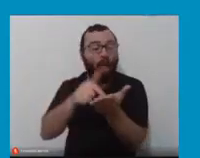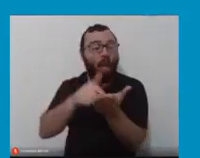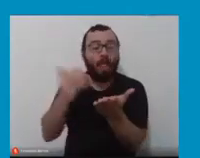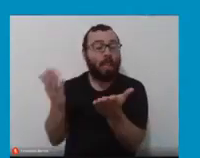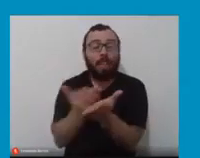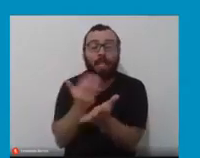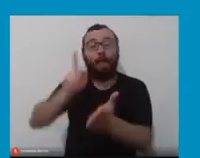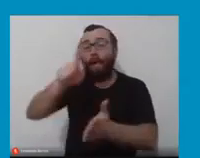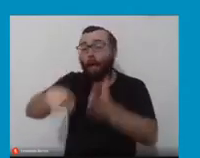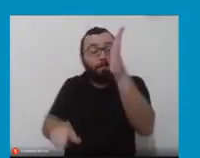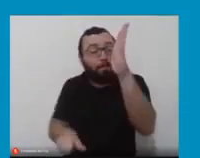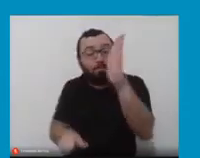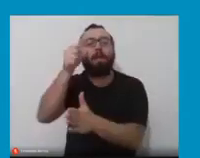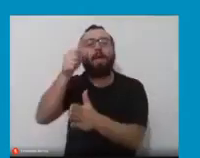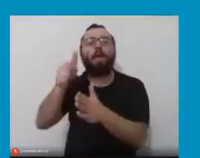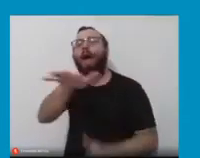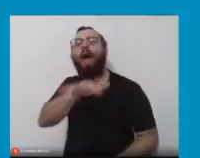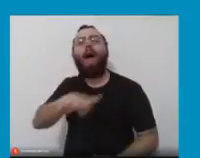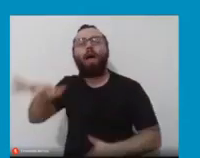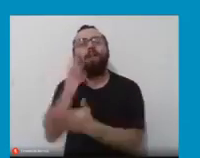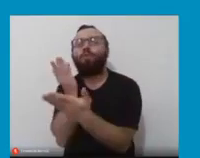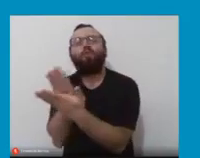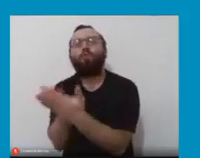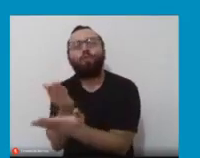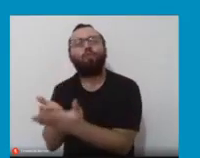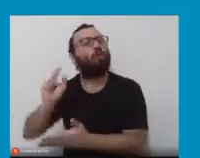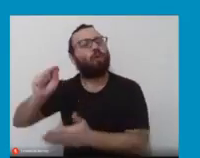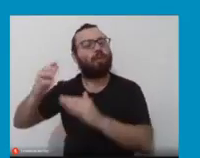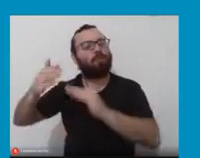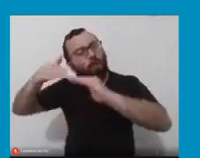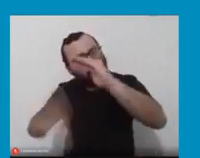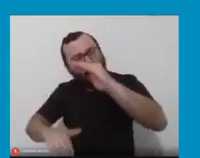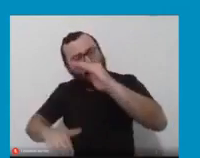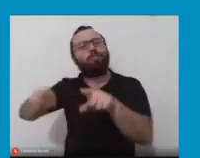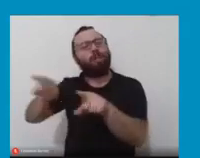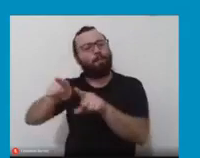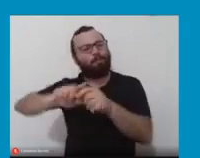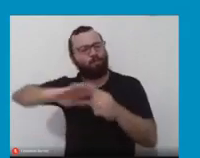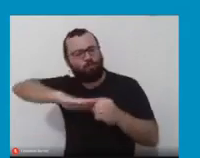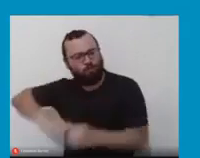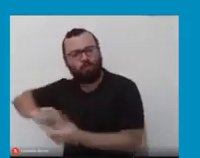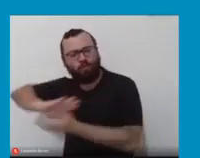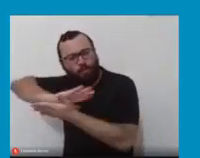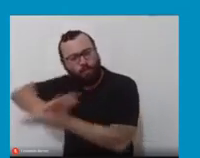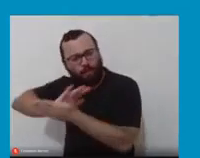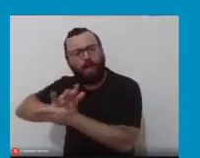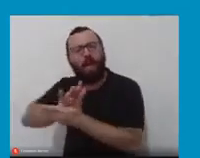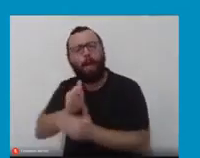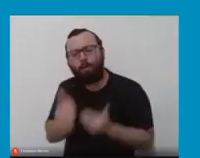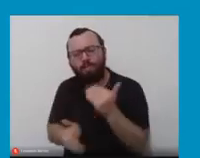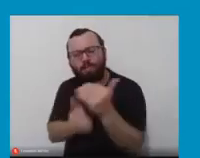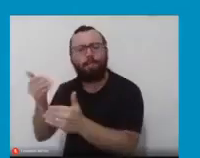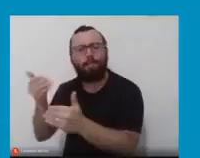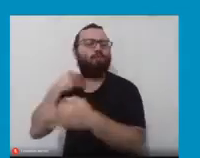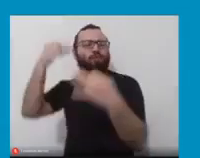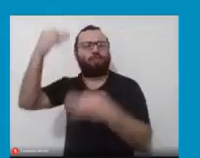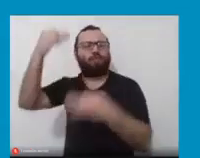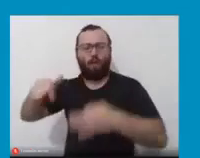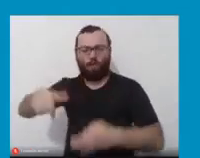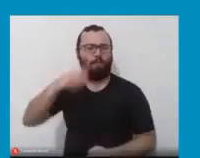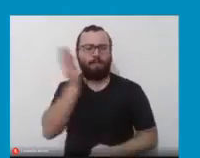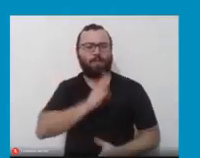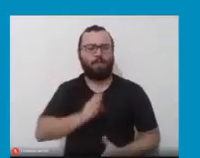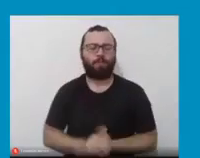pioneiro nos estudos sobre desigualdade e discriminação no processamento judicial no Brasil.